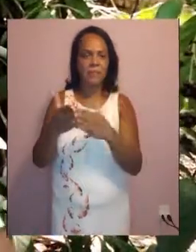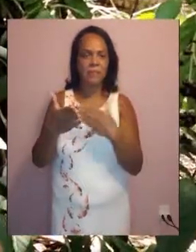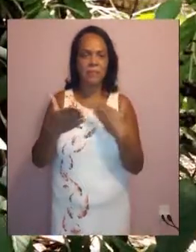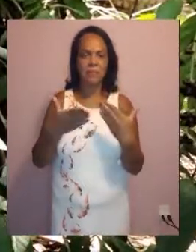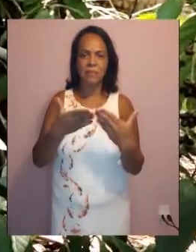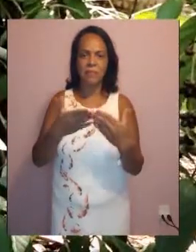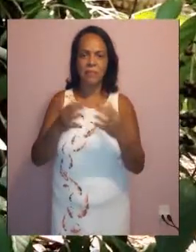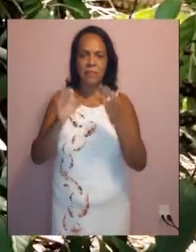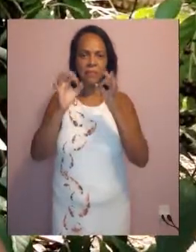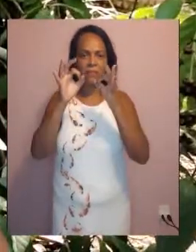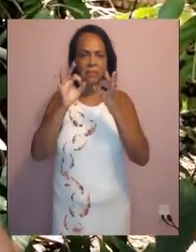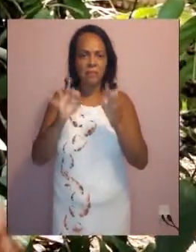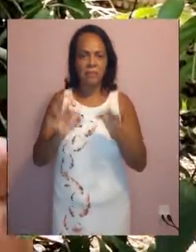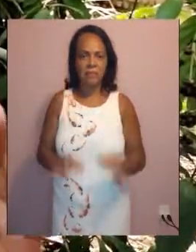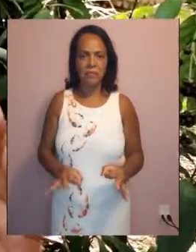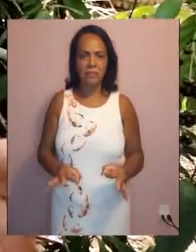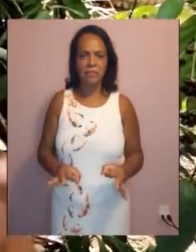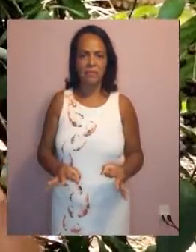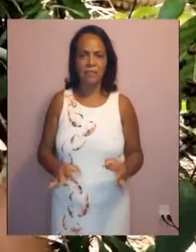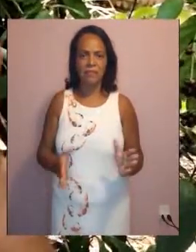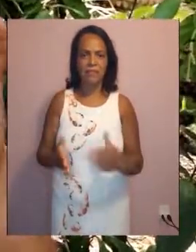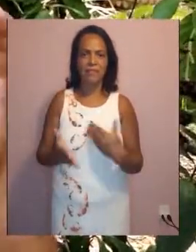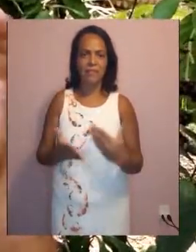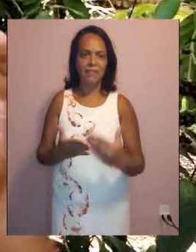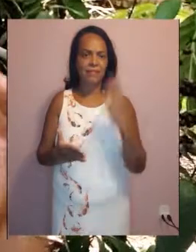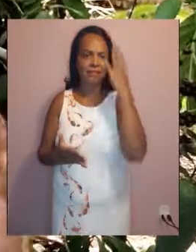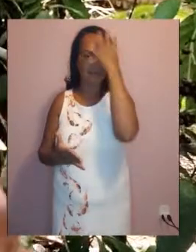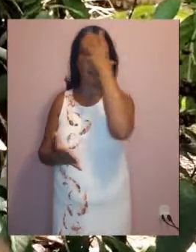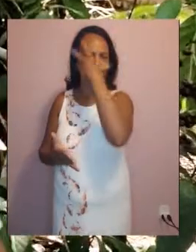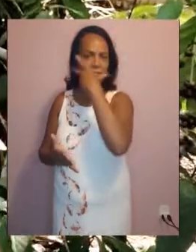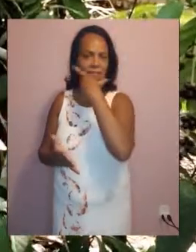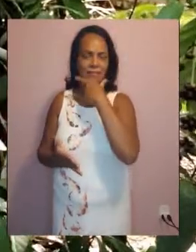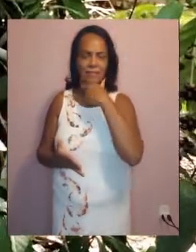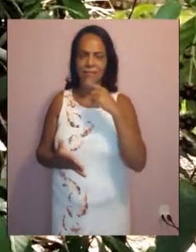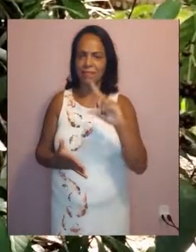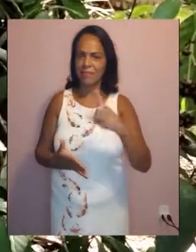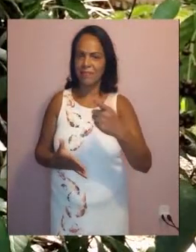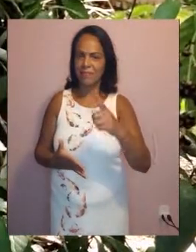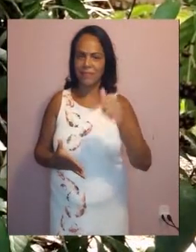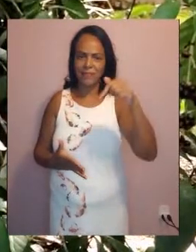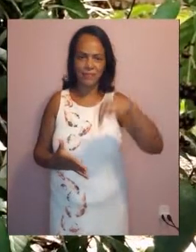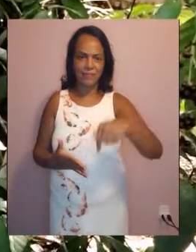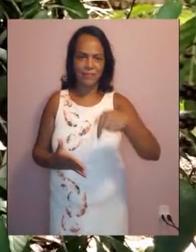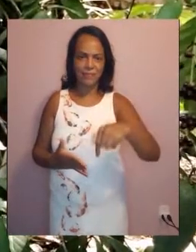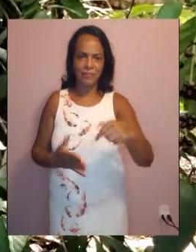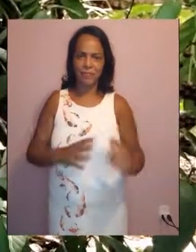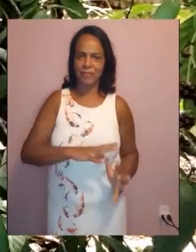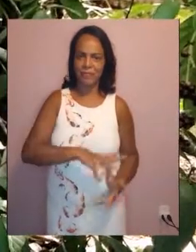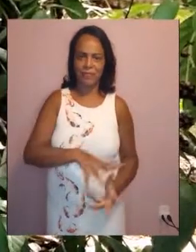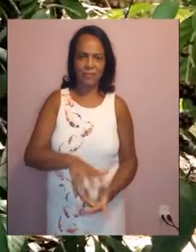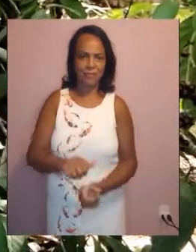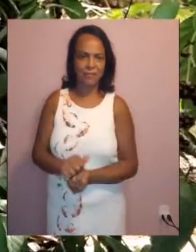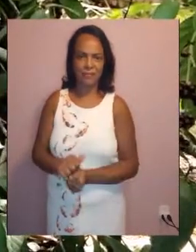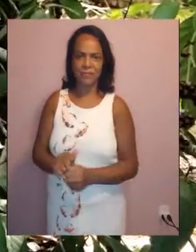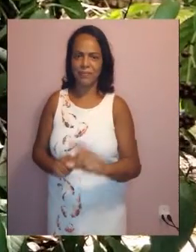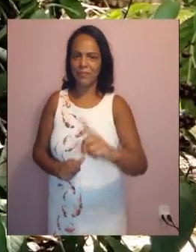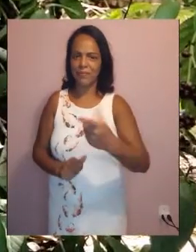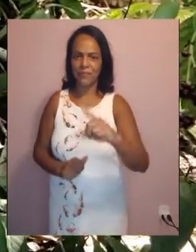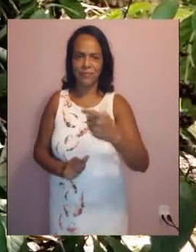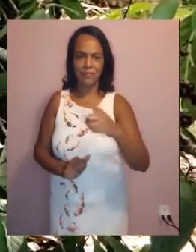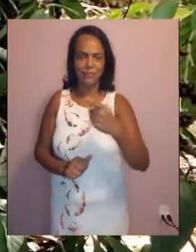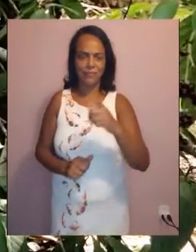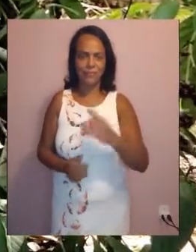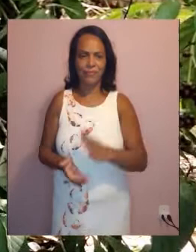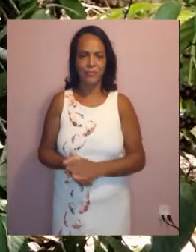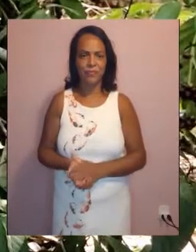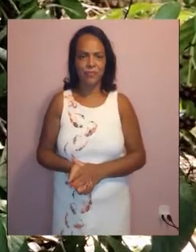tudo. Uma beleza que não é daqui. Ele, quando contou essa história, ele